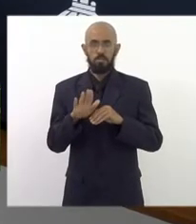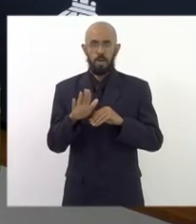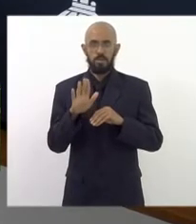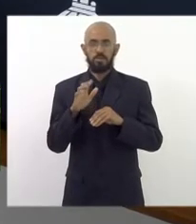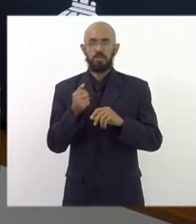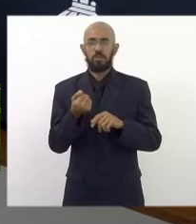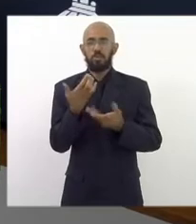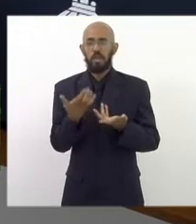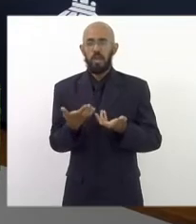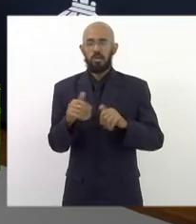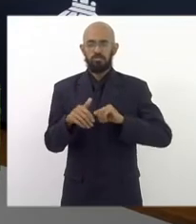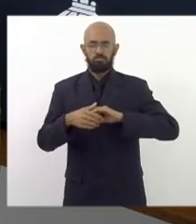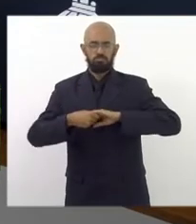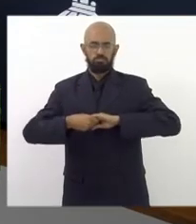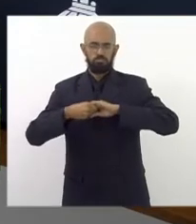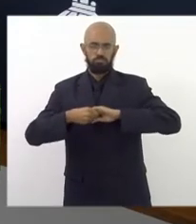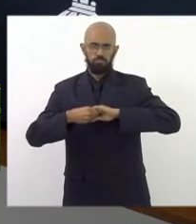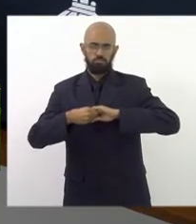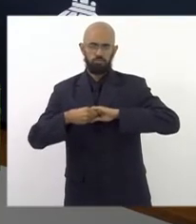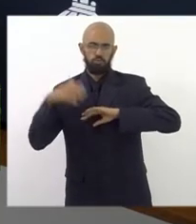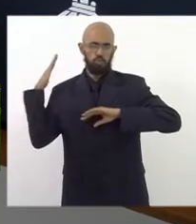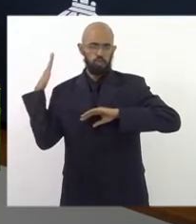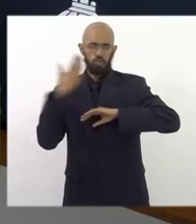fazer uma saudação direta